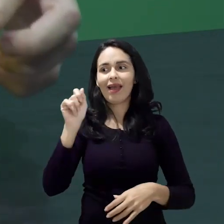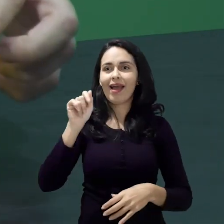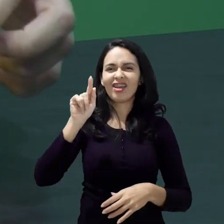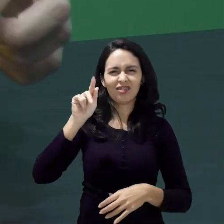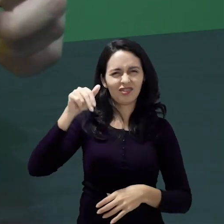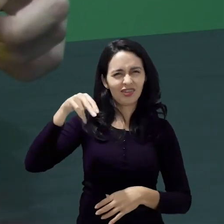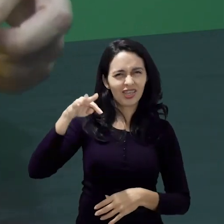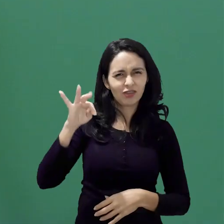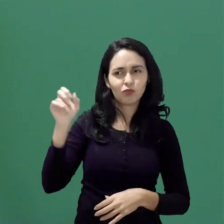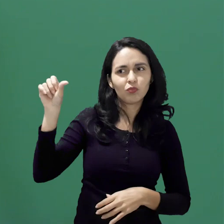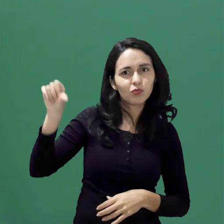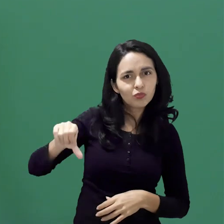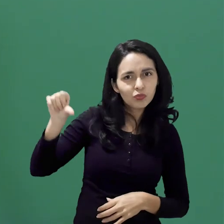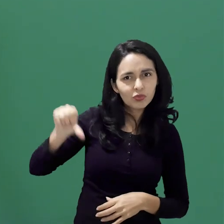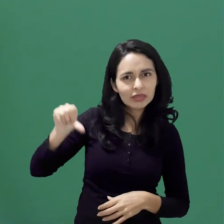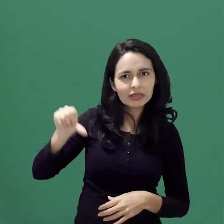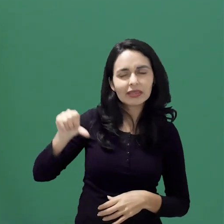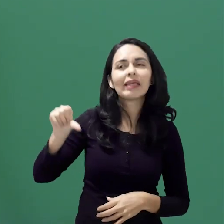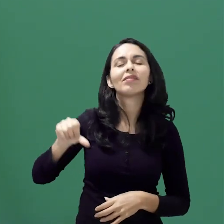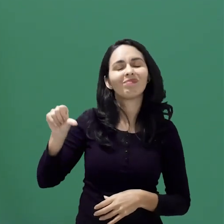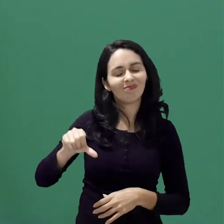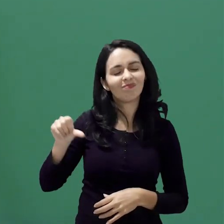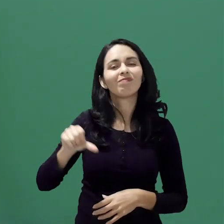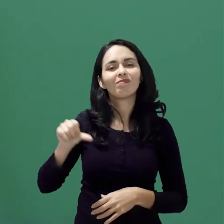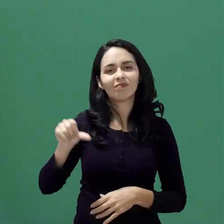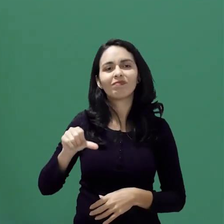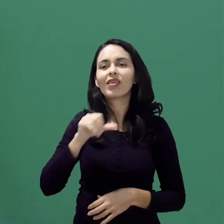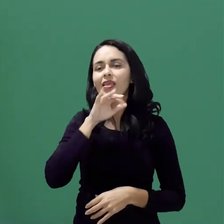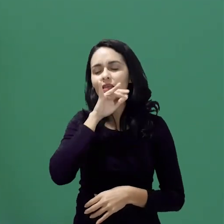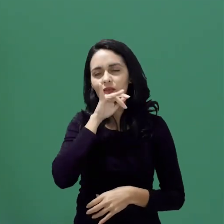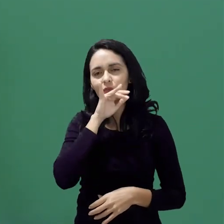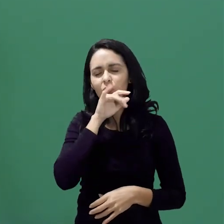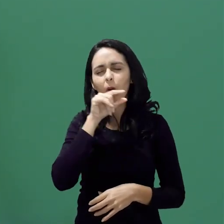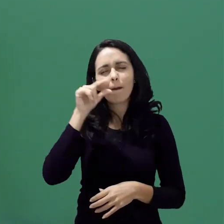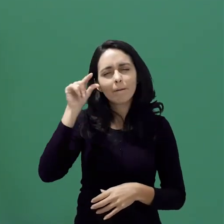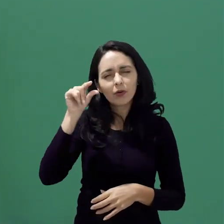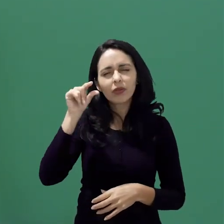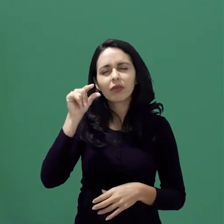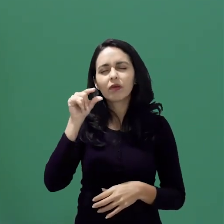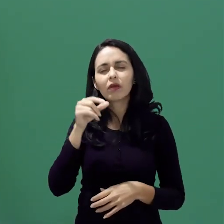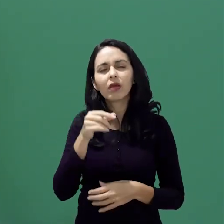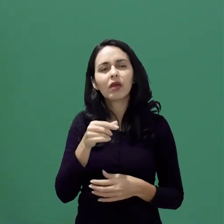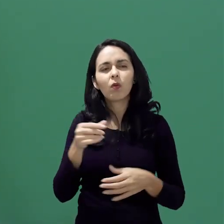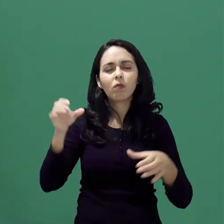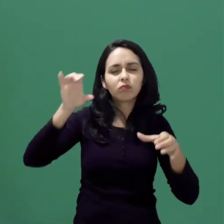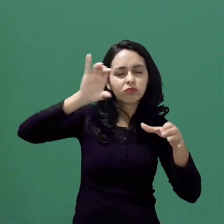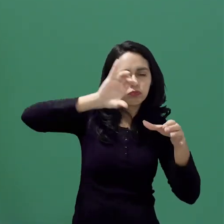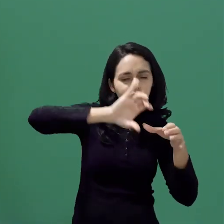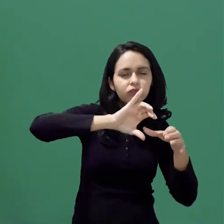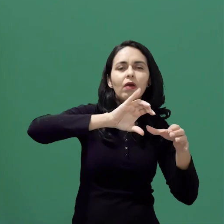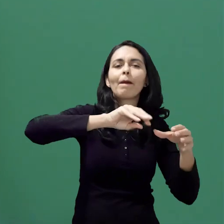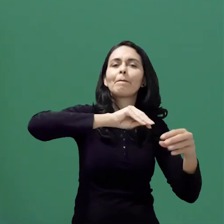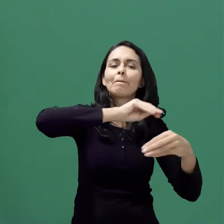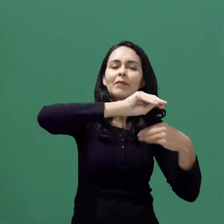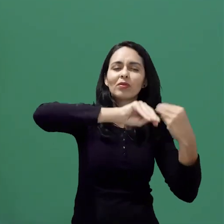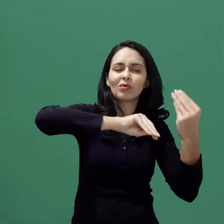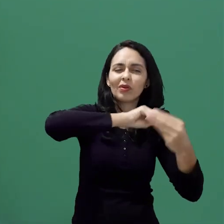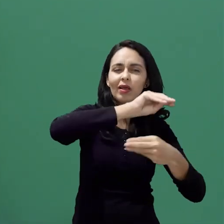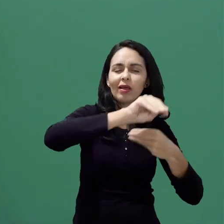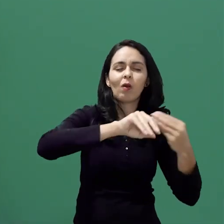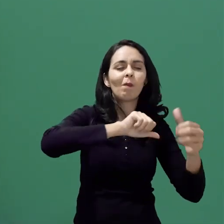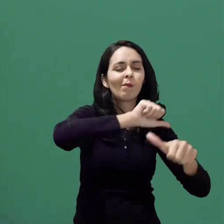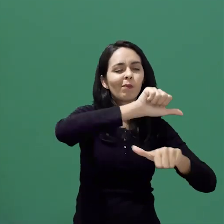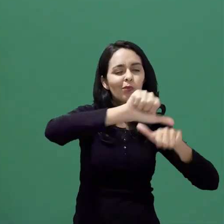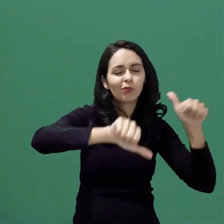de Agentes nocivos que tem no refrigerante mesmo um pouquinho que eu te dizei